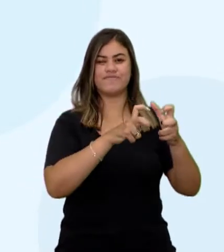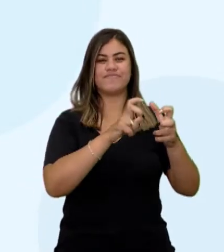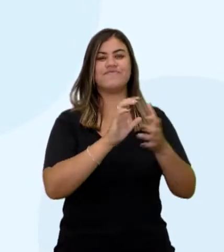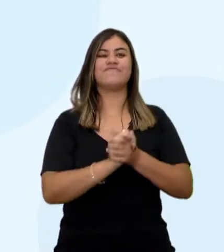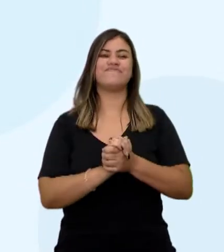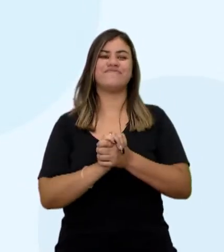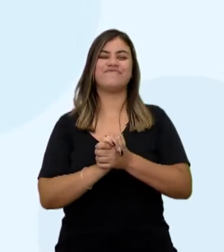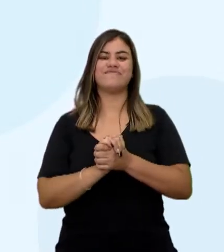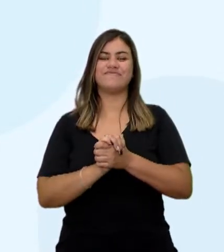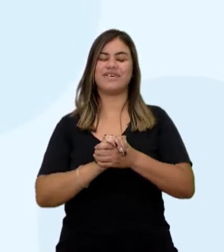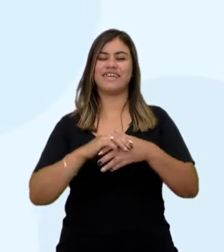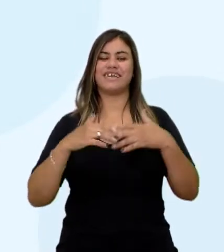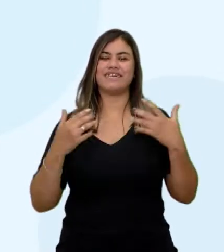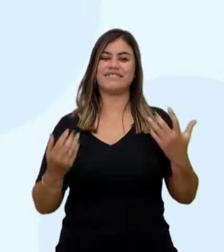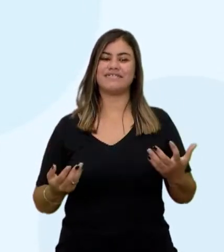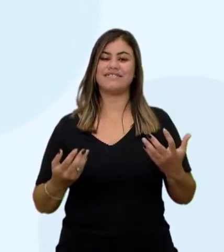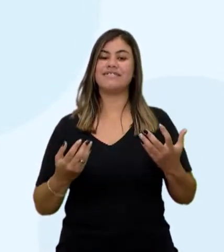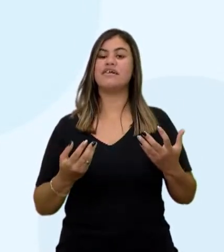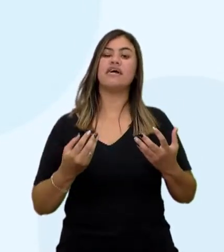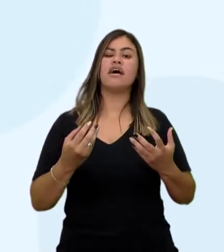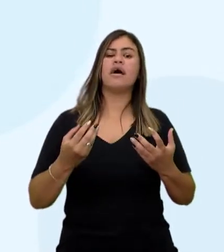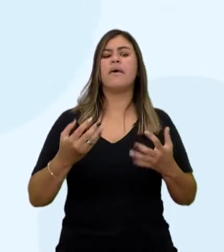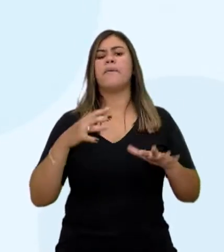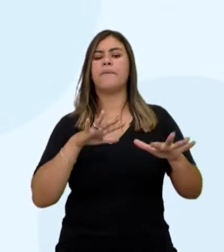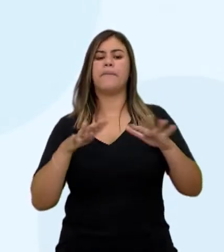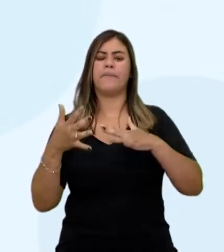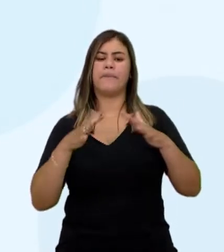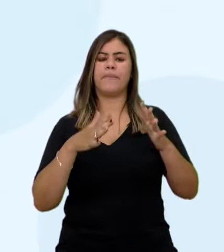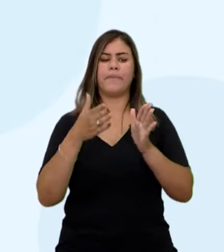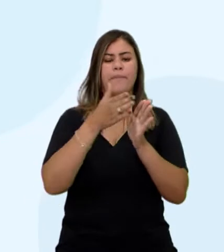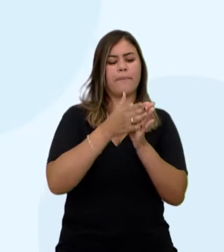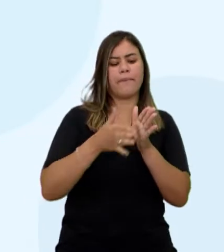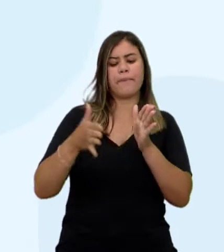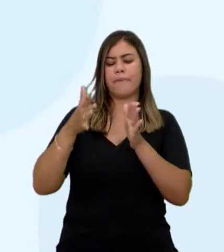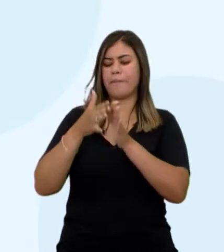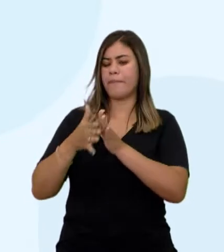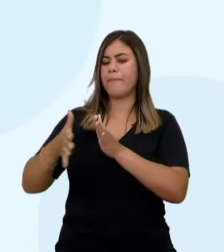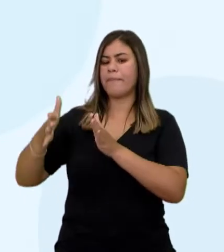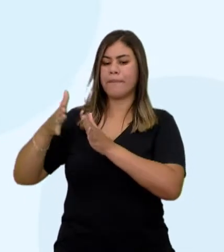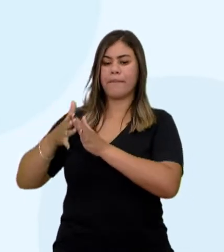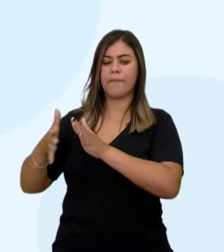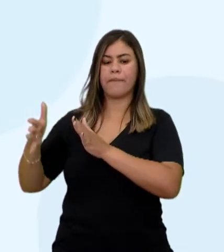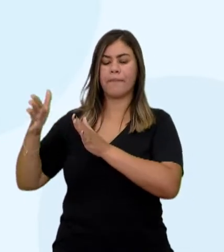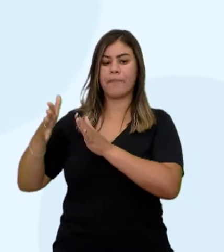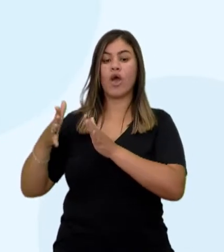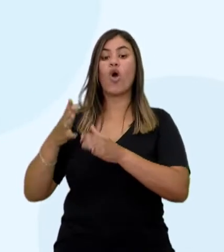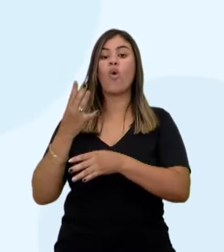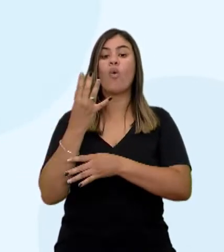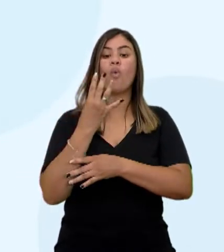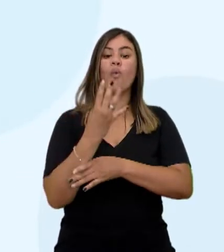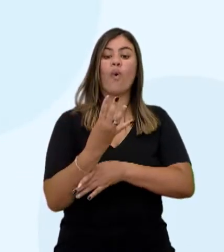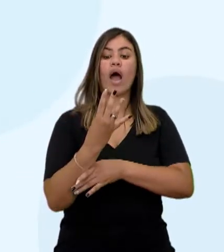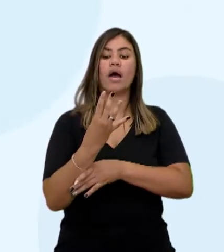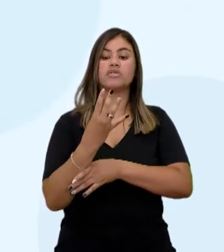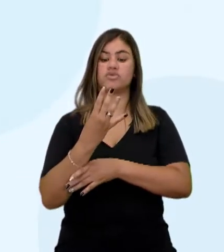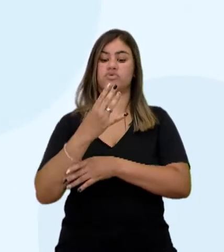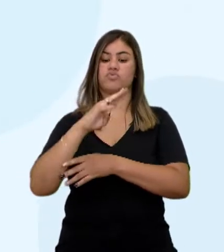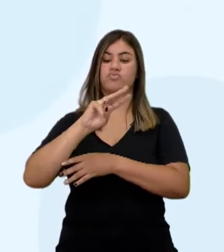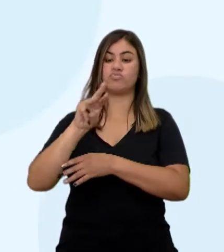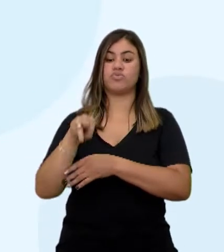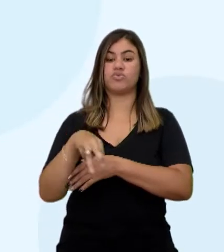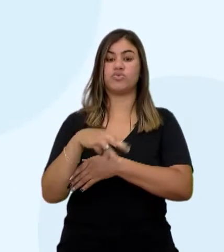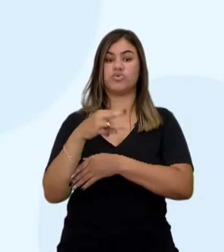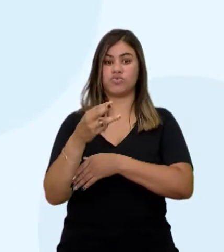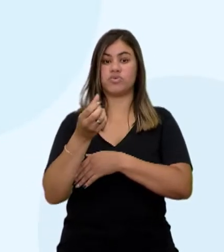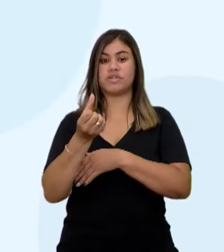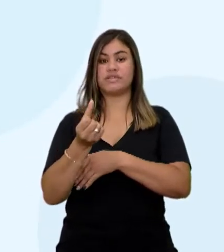gente fala aí que mais ou menos ela tem aí um período de 4 bilhões e 600 milhões de anos, mais ou